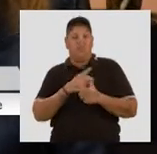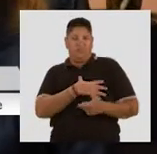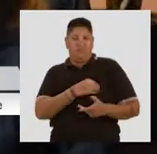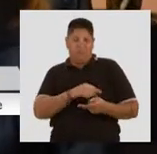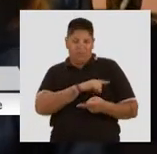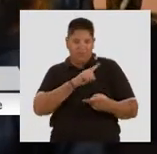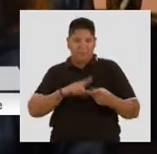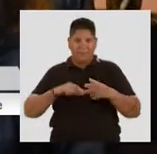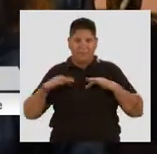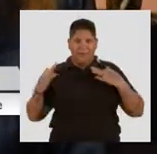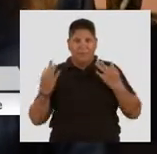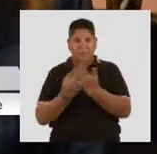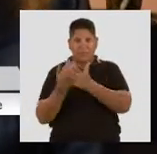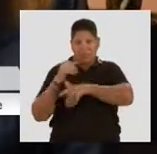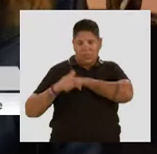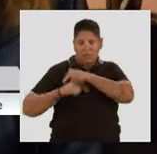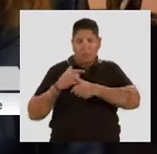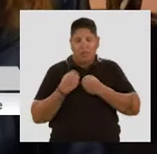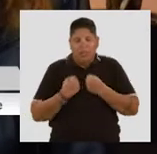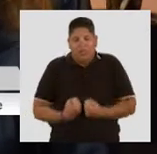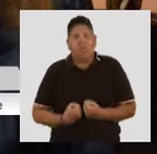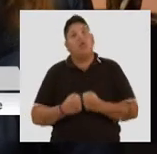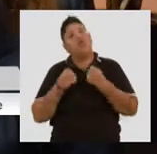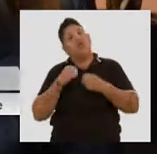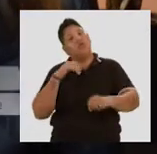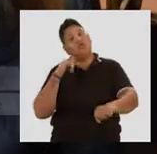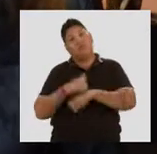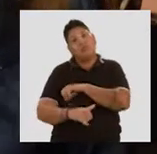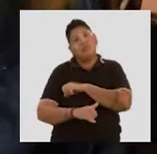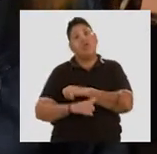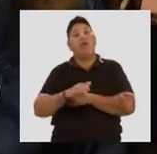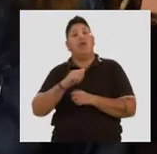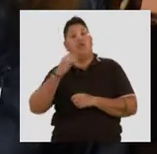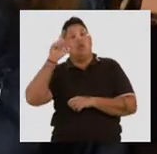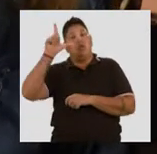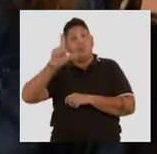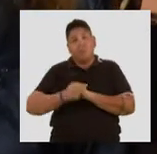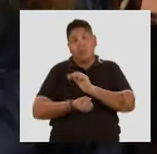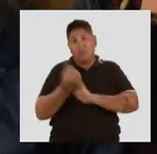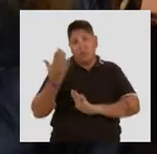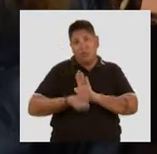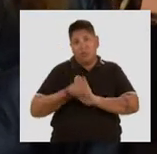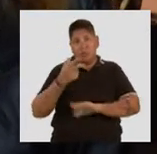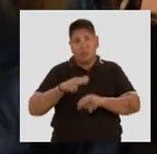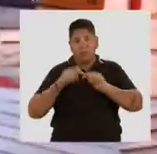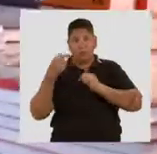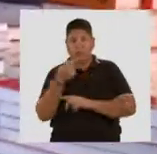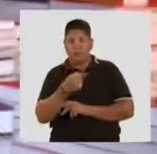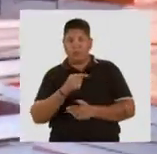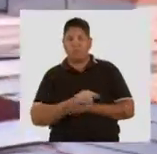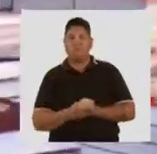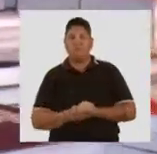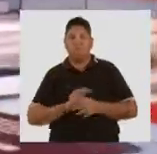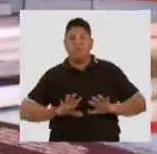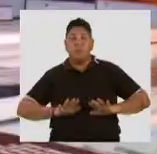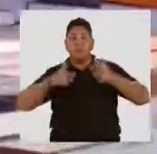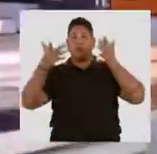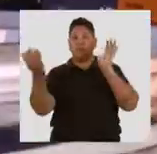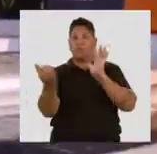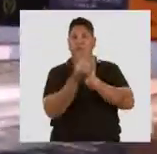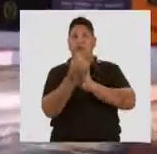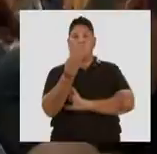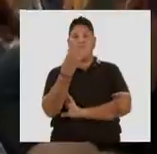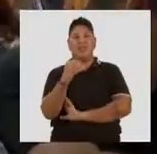filhos sobrecaem sobre elas e que elas podem, portanto, faltar ao trabalho e não serem tão produtivas por causa disso. O evento também marcou